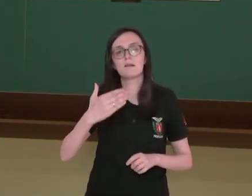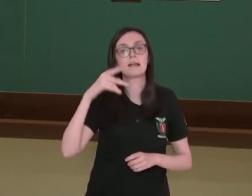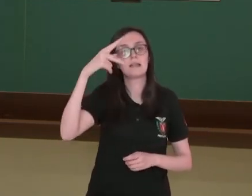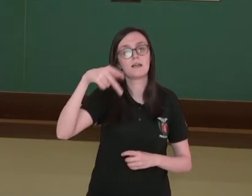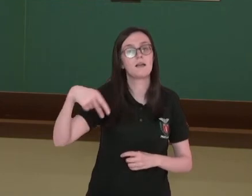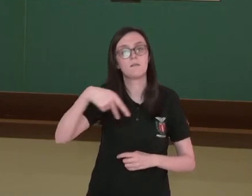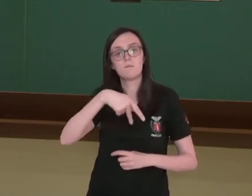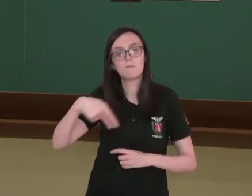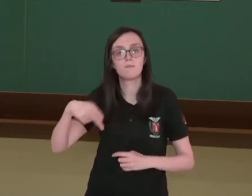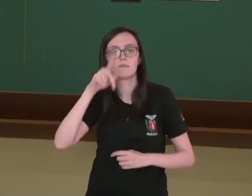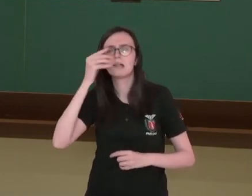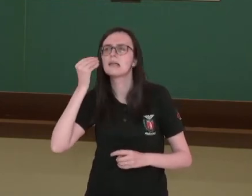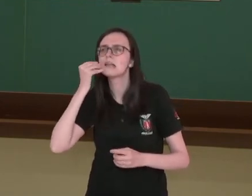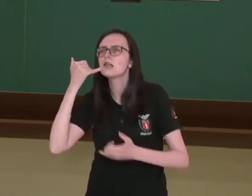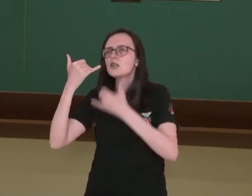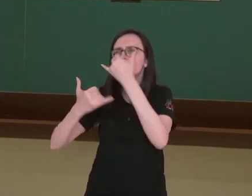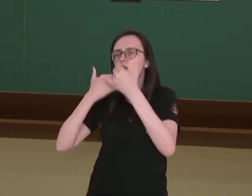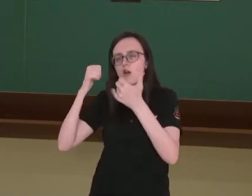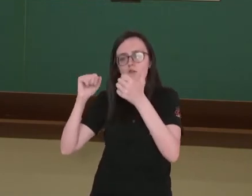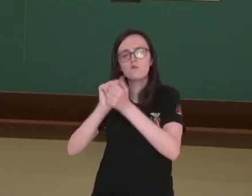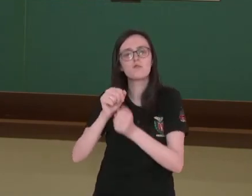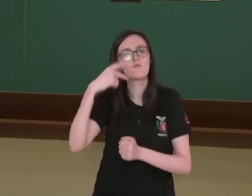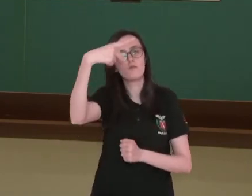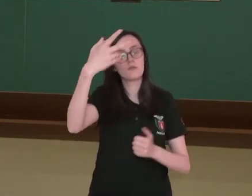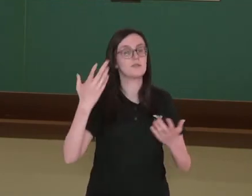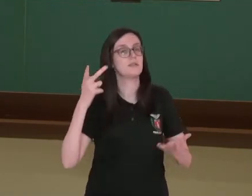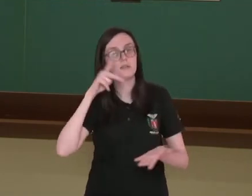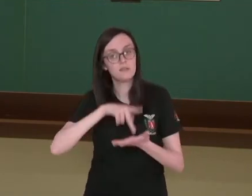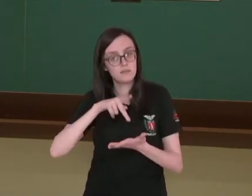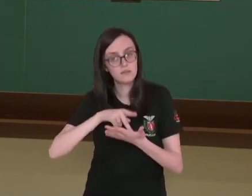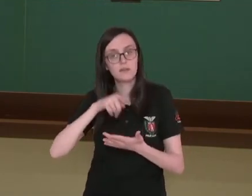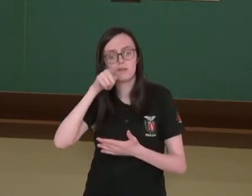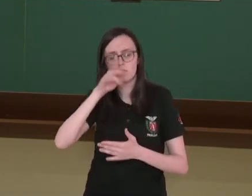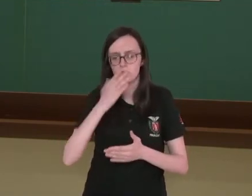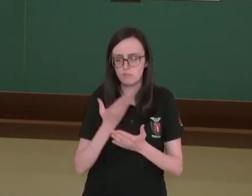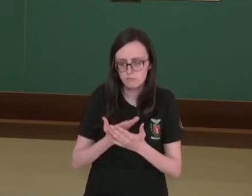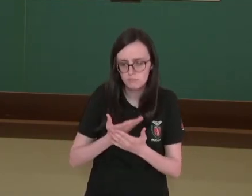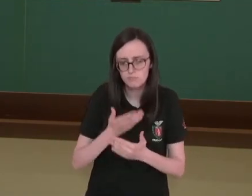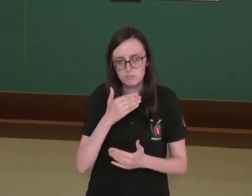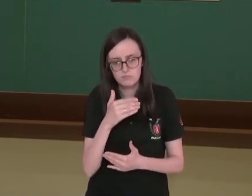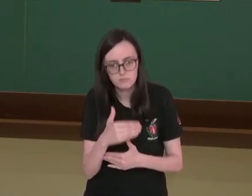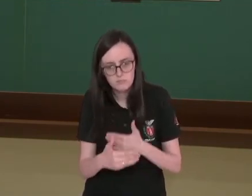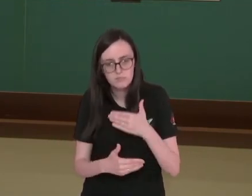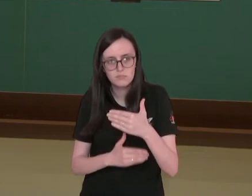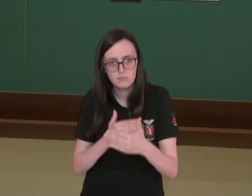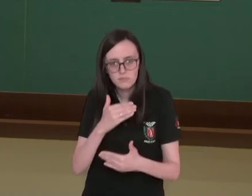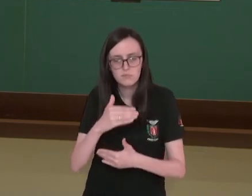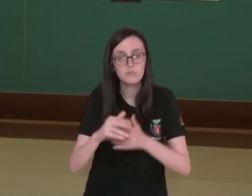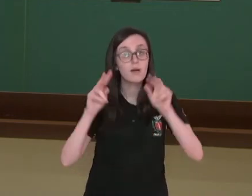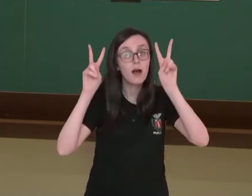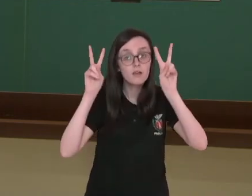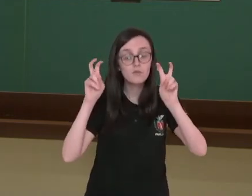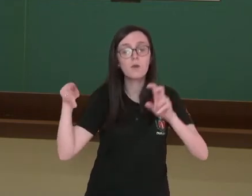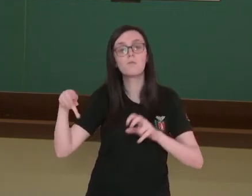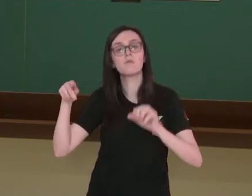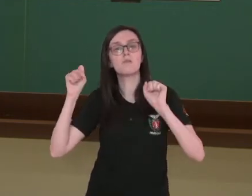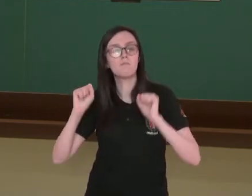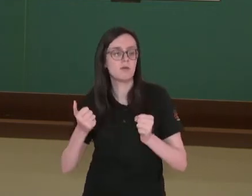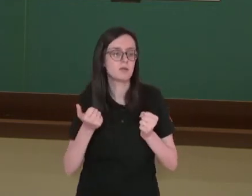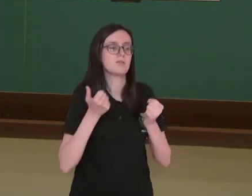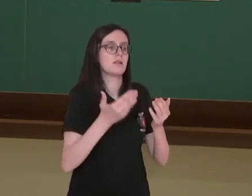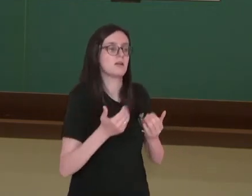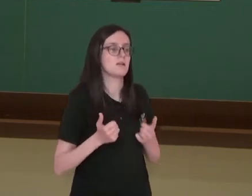professor linkar alguns jogos para você. Isso mesmo, conforme você está estudando lá um determinado assunto, o professor pode